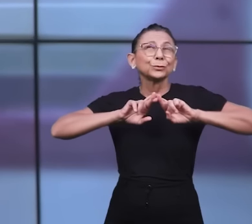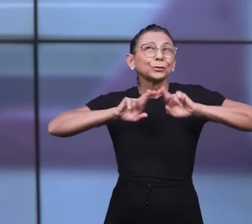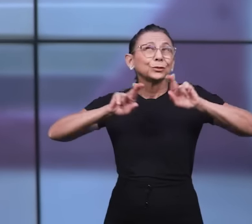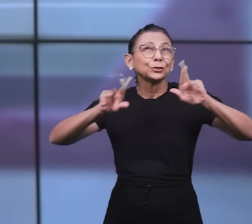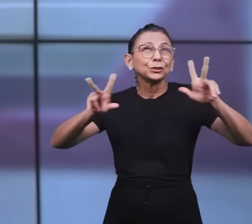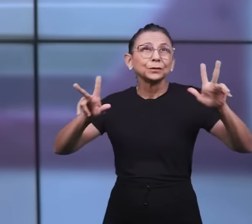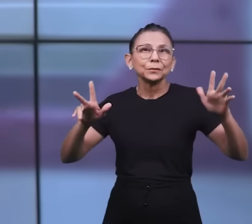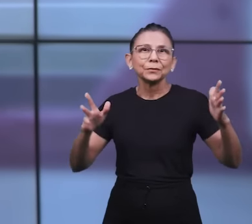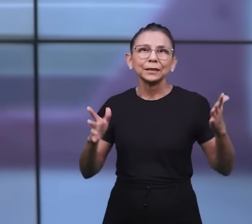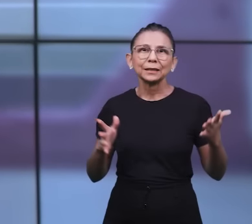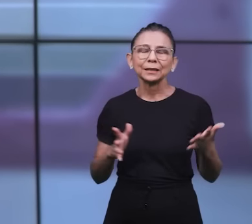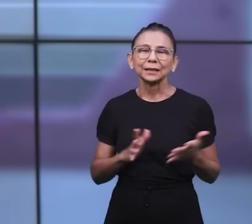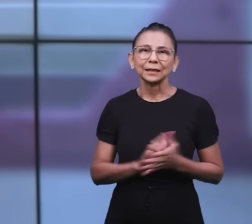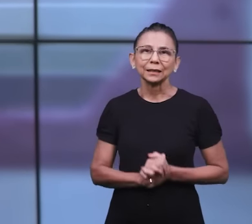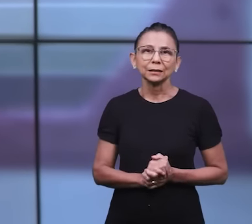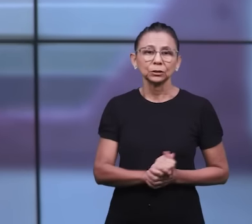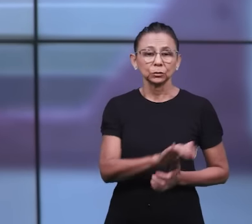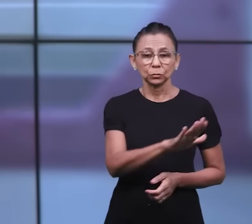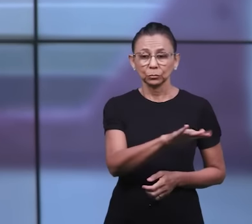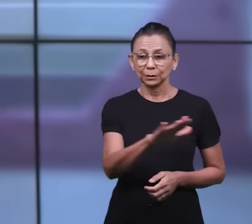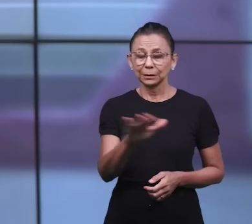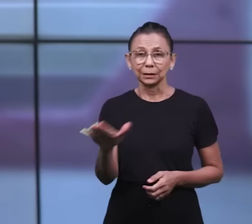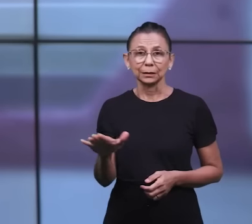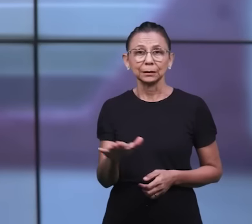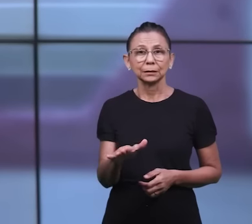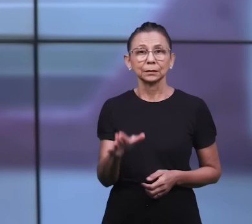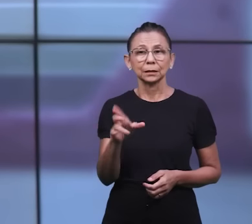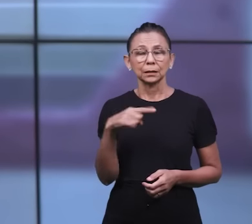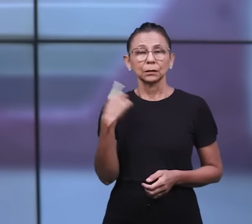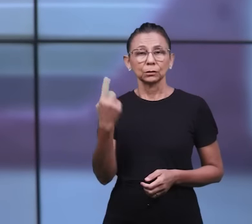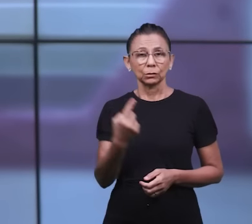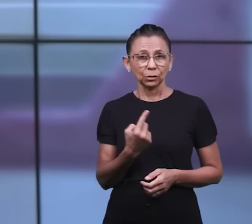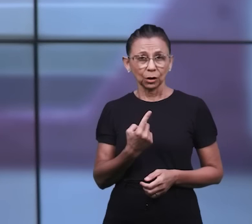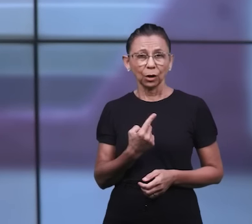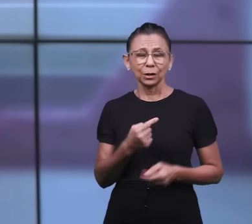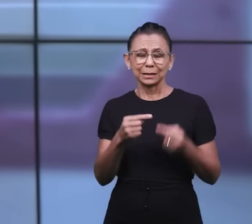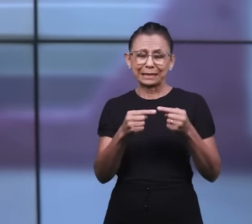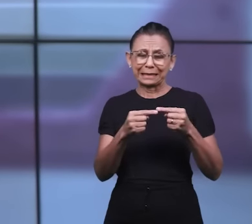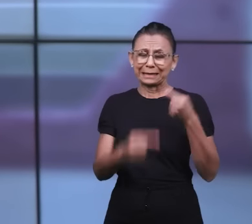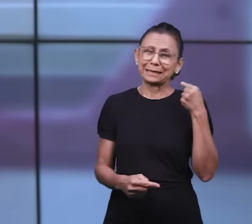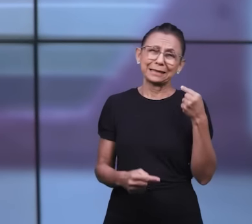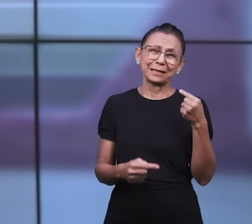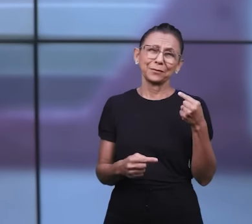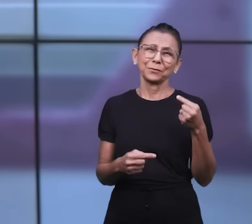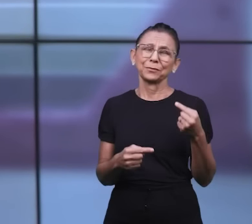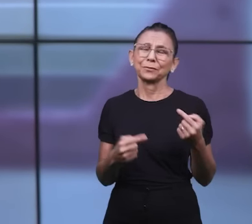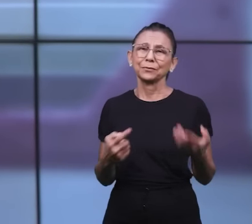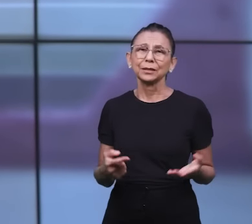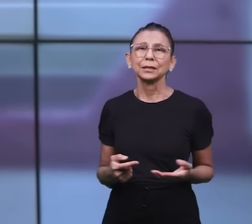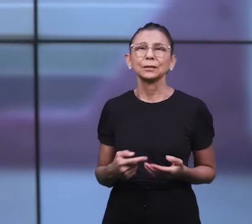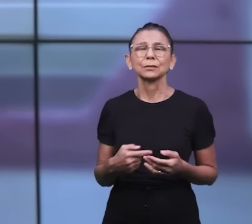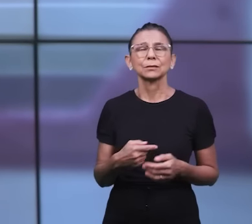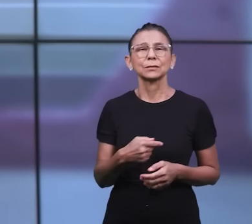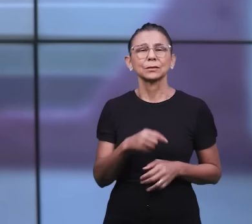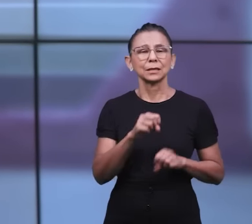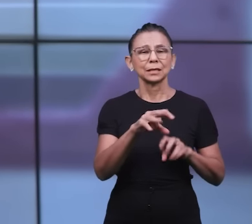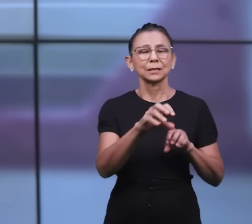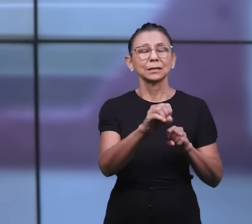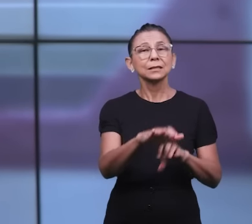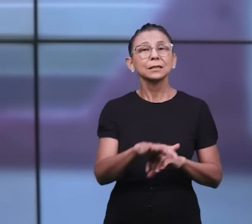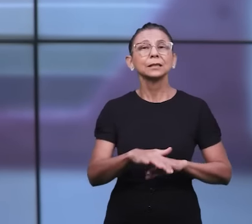do que vivemos como crianças como mães e pais enfrentamos desafios inéditos na educação dos nossos filhos